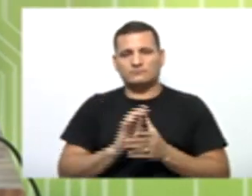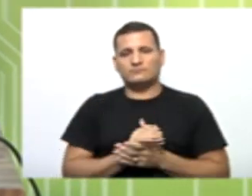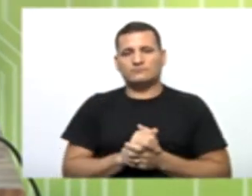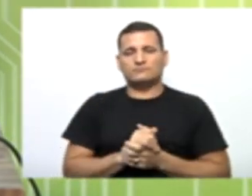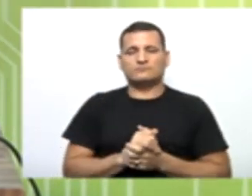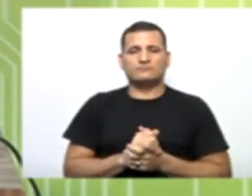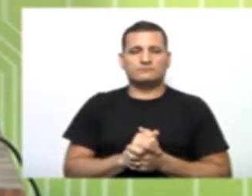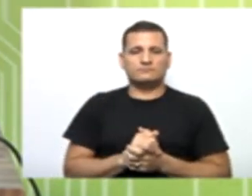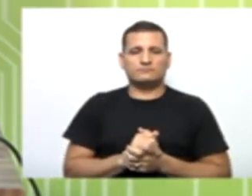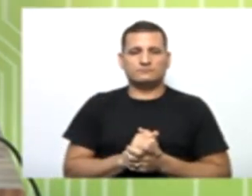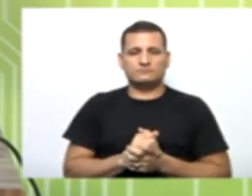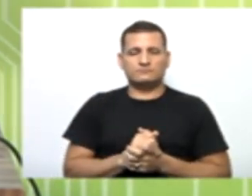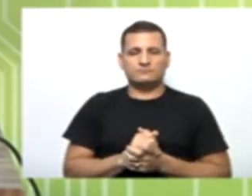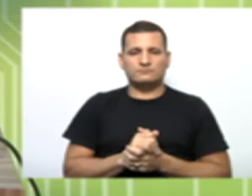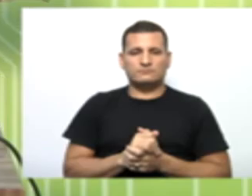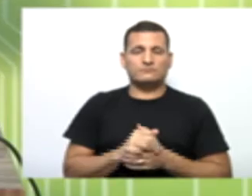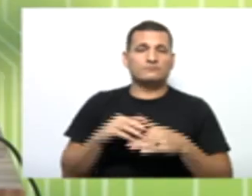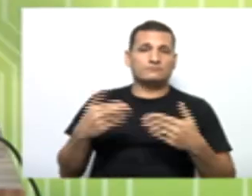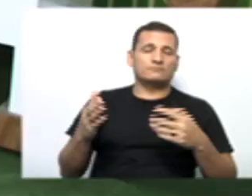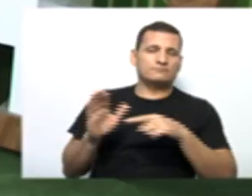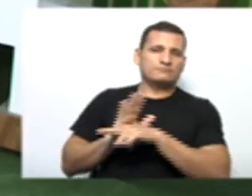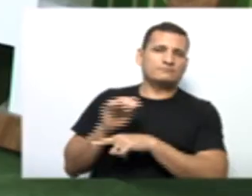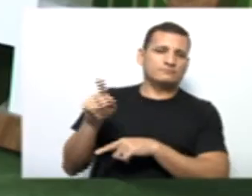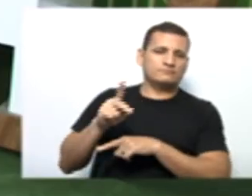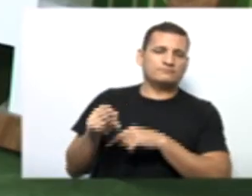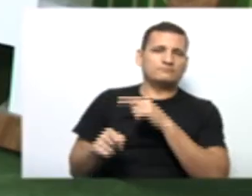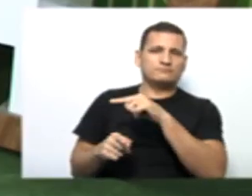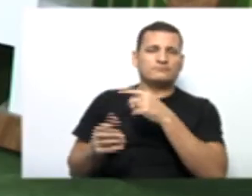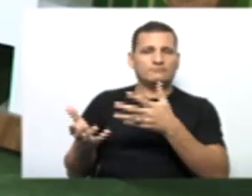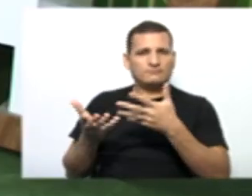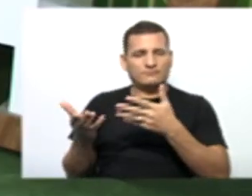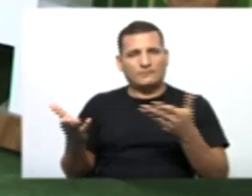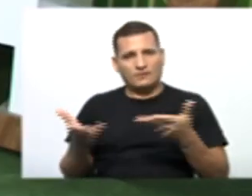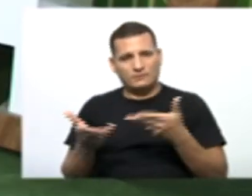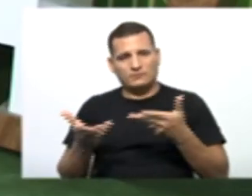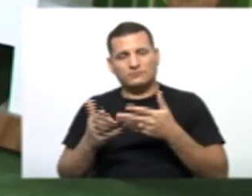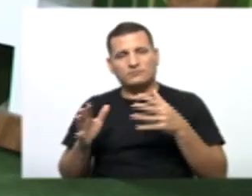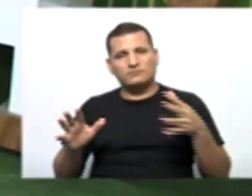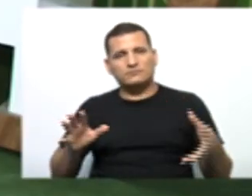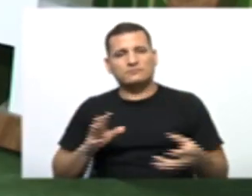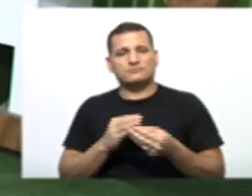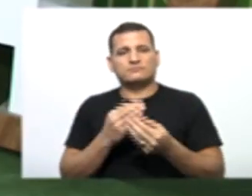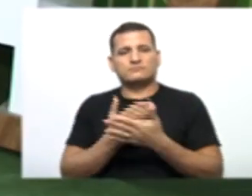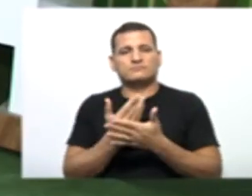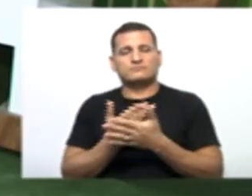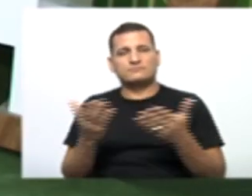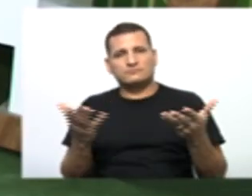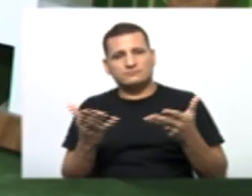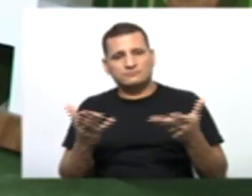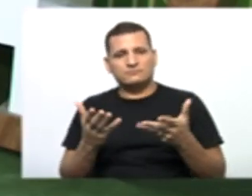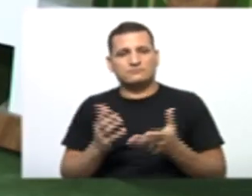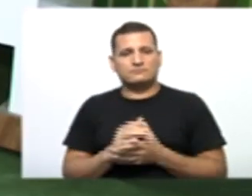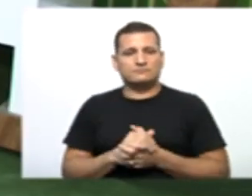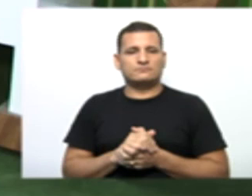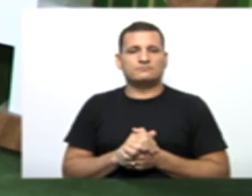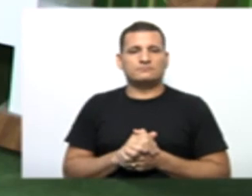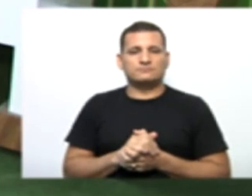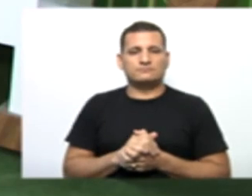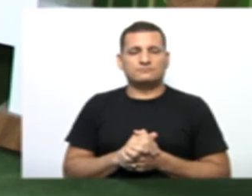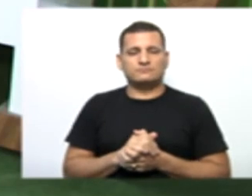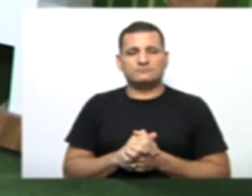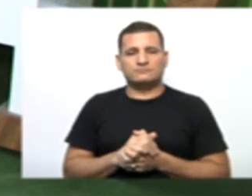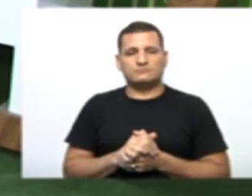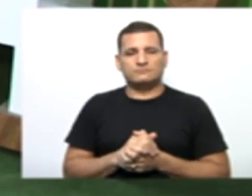a compreensão de vocês. Bem, professor Wesley, se o senhor quiser fazer alguma consideração final sobre a aula de hoje, né, falar um pouco dos alunos